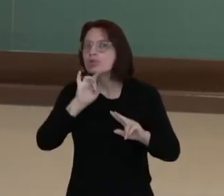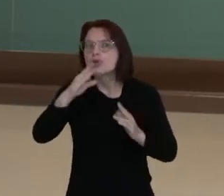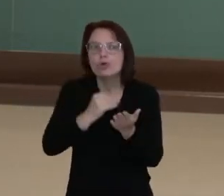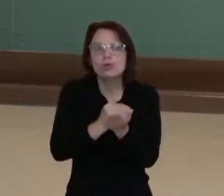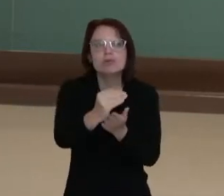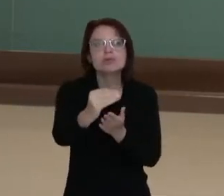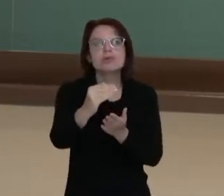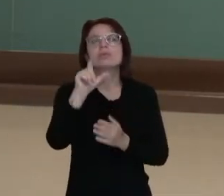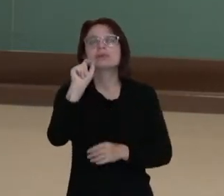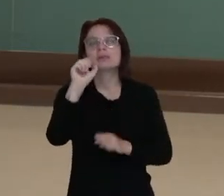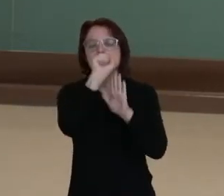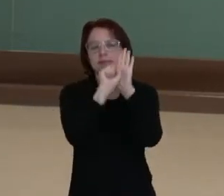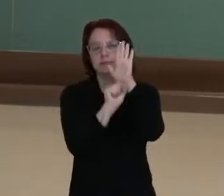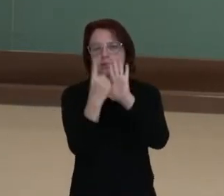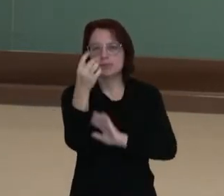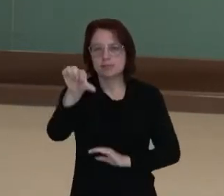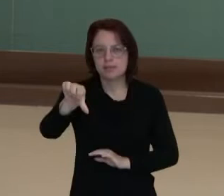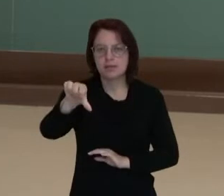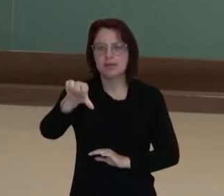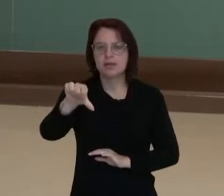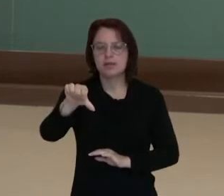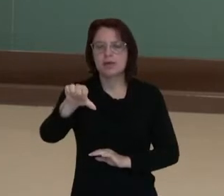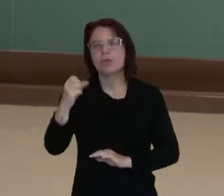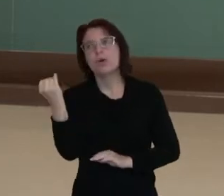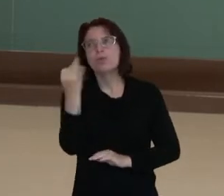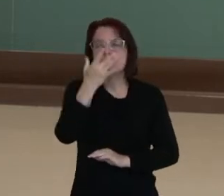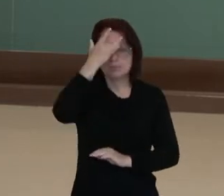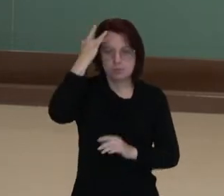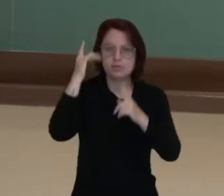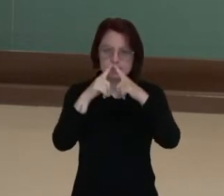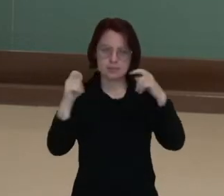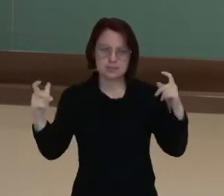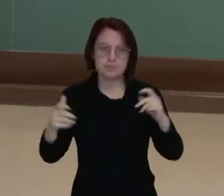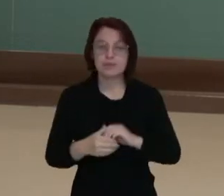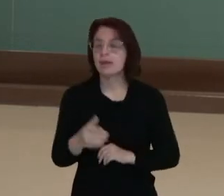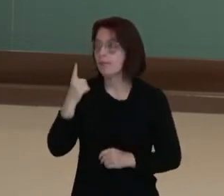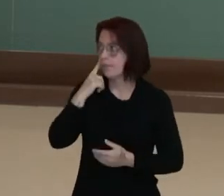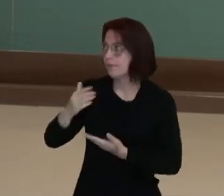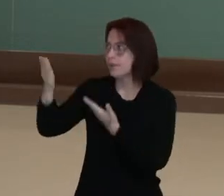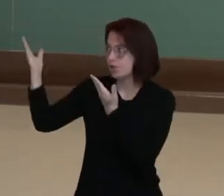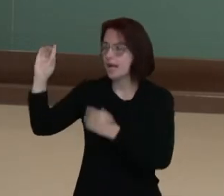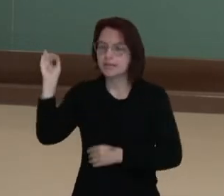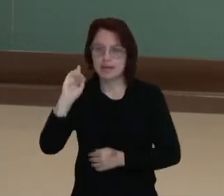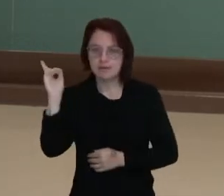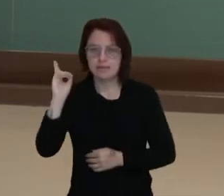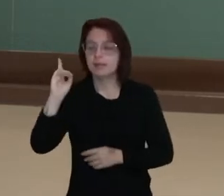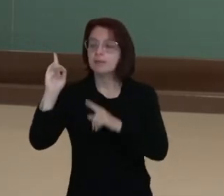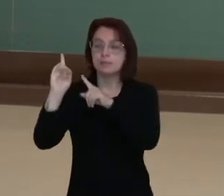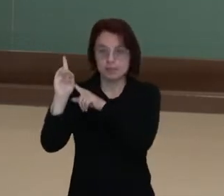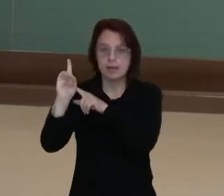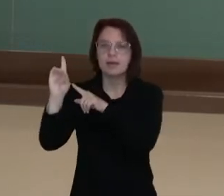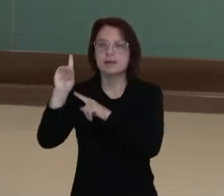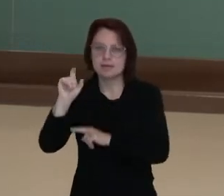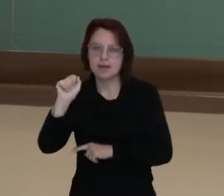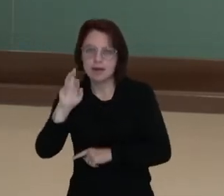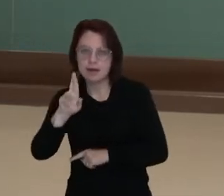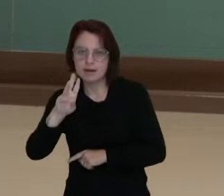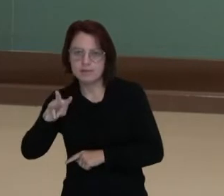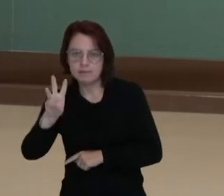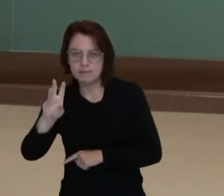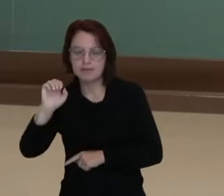ocorreu depois do século XIX, com alguns cientistas. Nós temos Darwin, né? Darwin foi